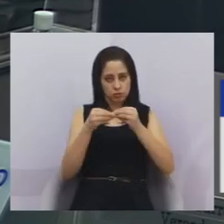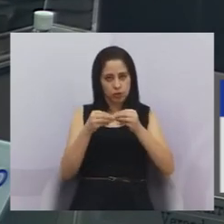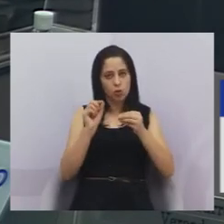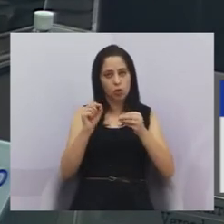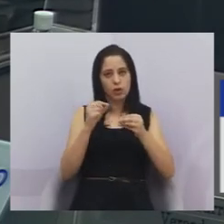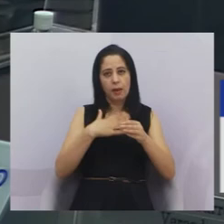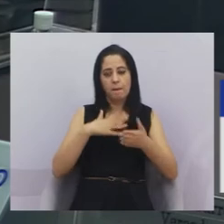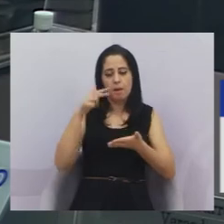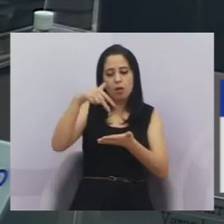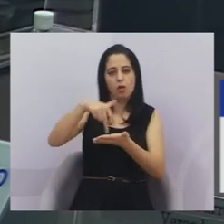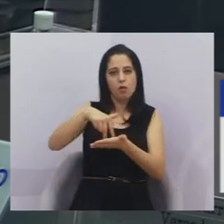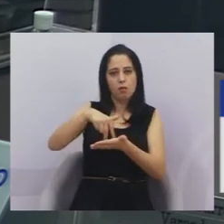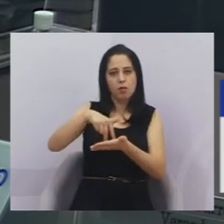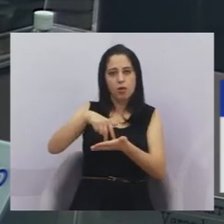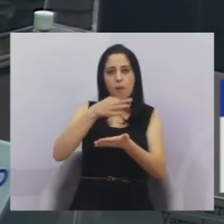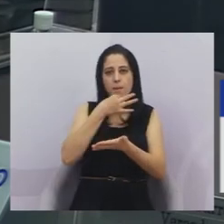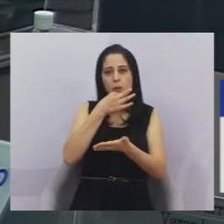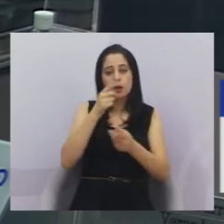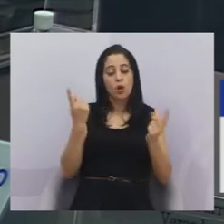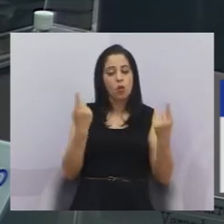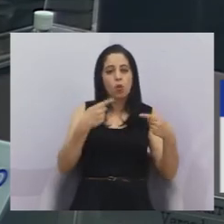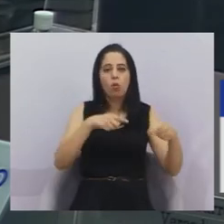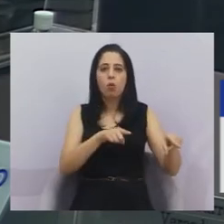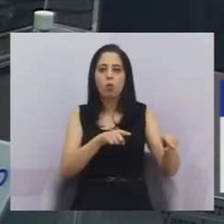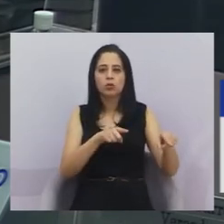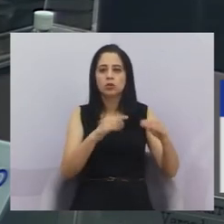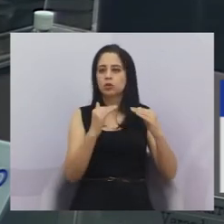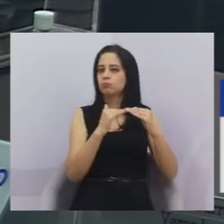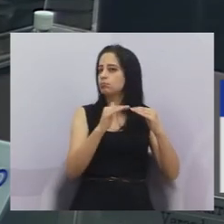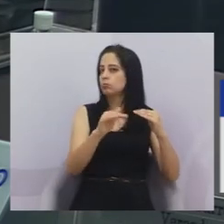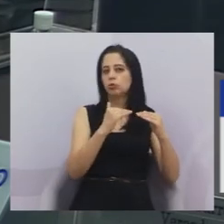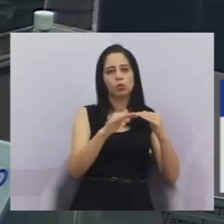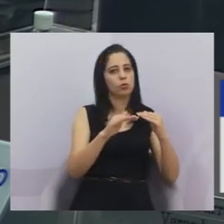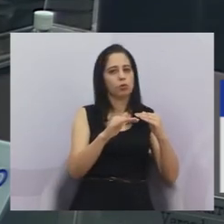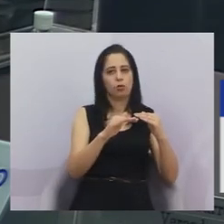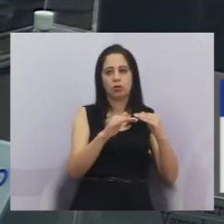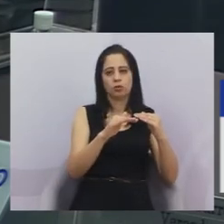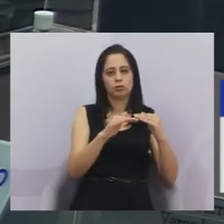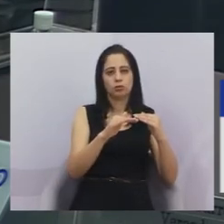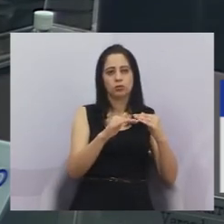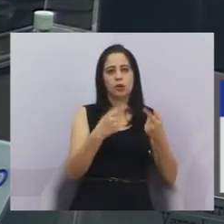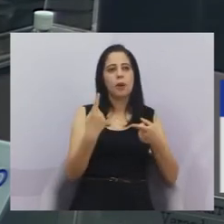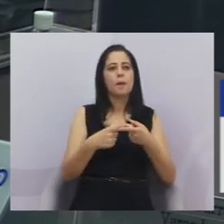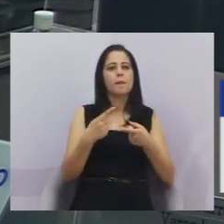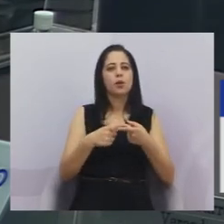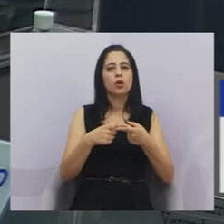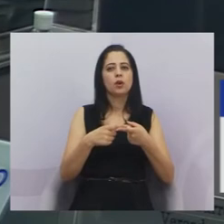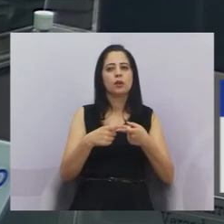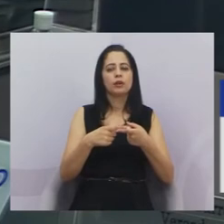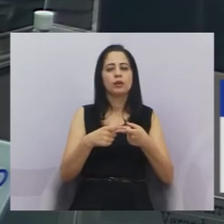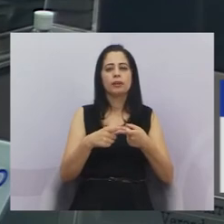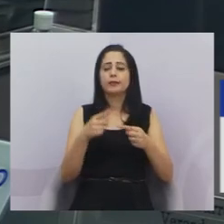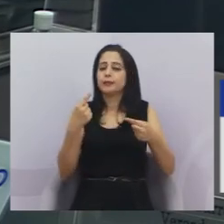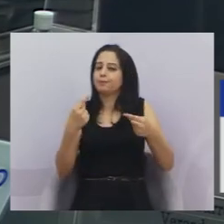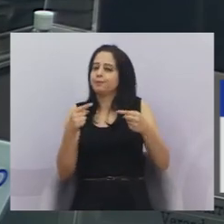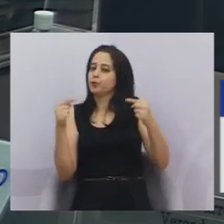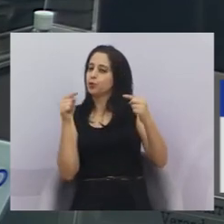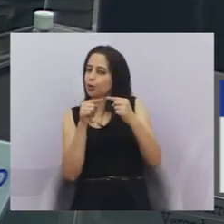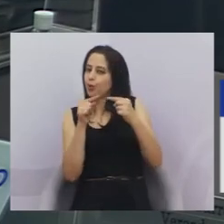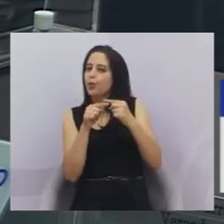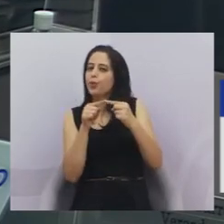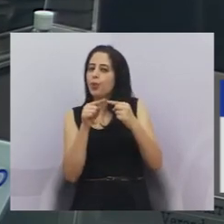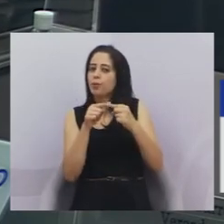meu posicionamento contrário a esse projeto e a favor do conselho, até porque tem muita coerência isso que eu estou falando. Nós